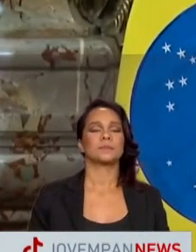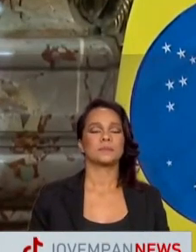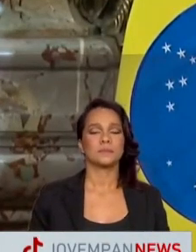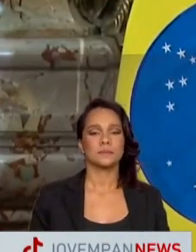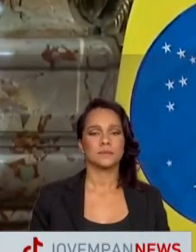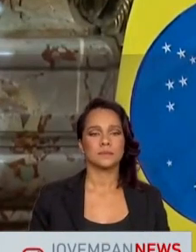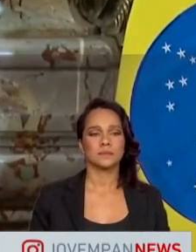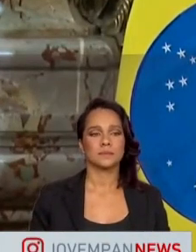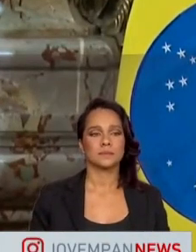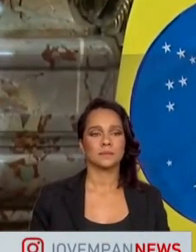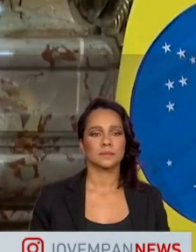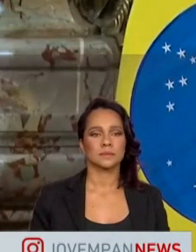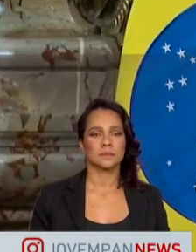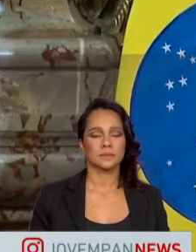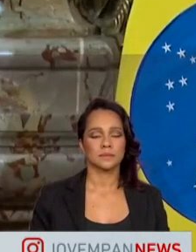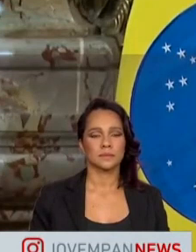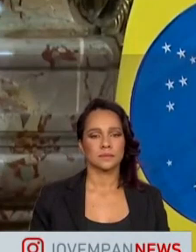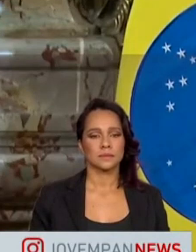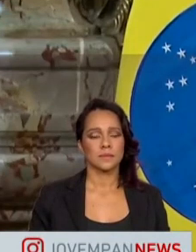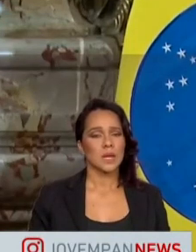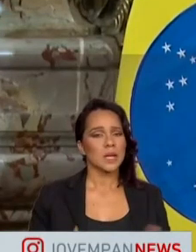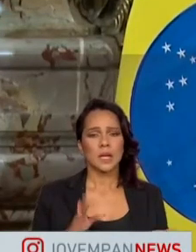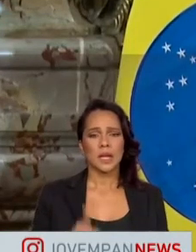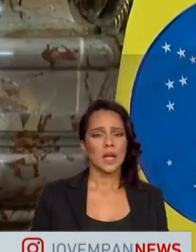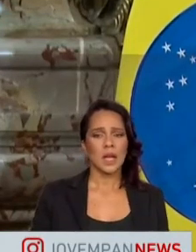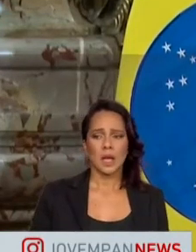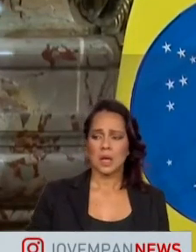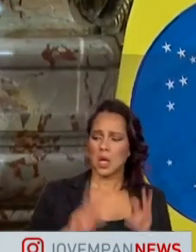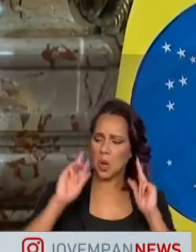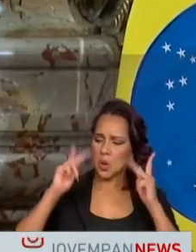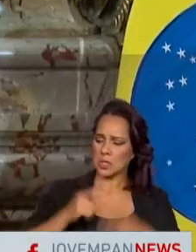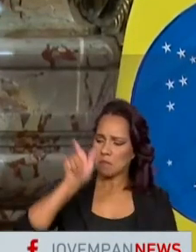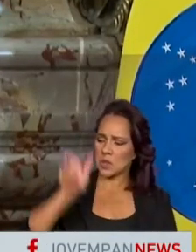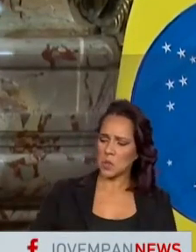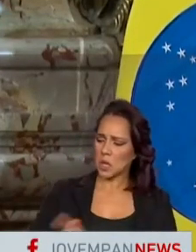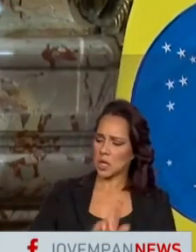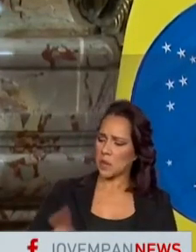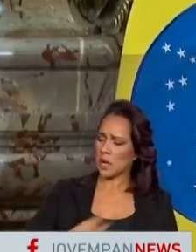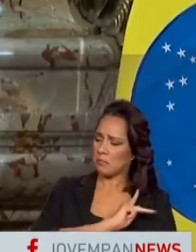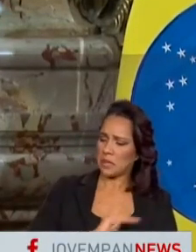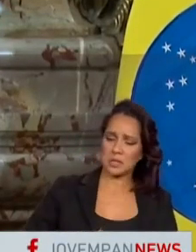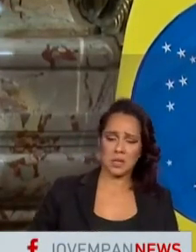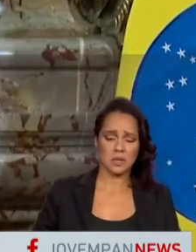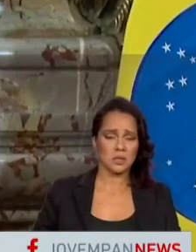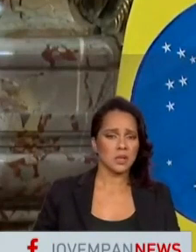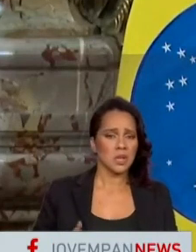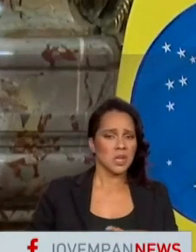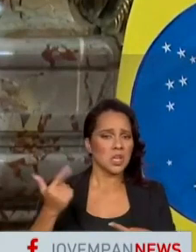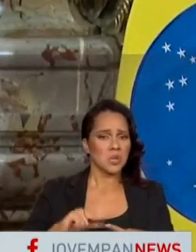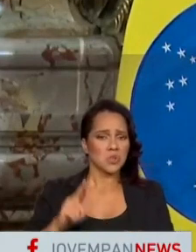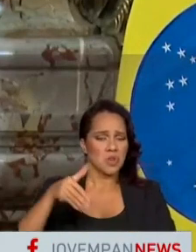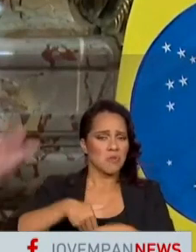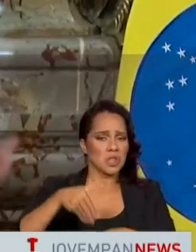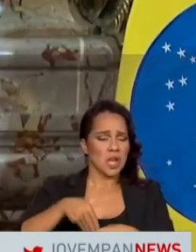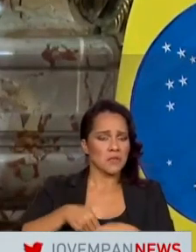coisas abomináveis contra a democracia. Que foi reconhecer um cara que não era presidente. Que foi reconhecer um tipo que não